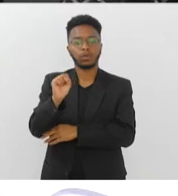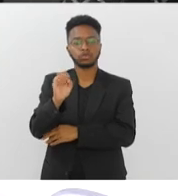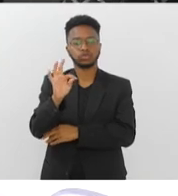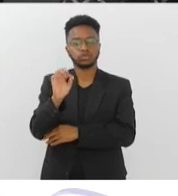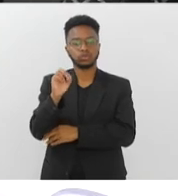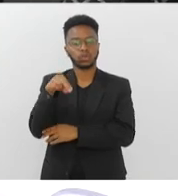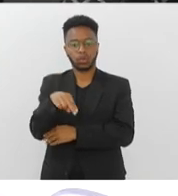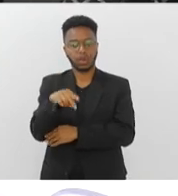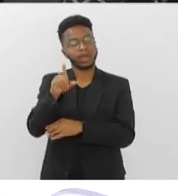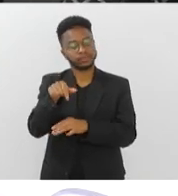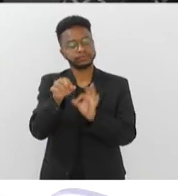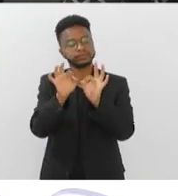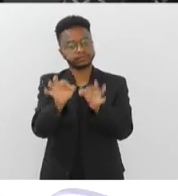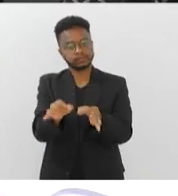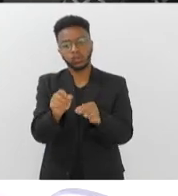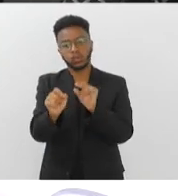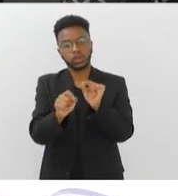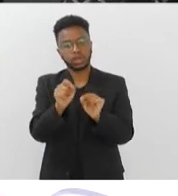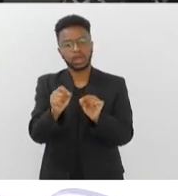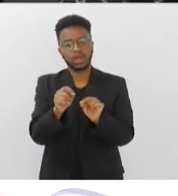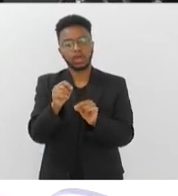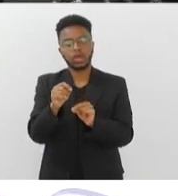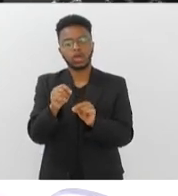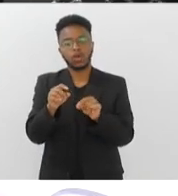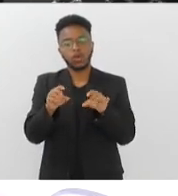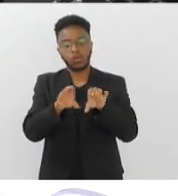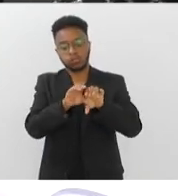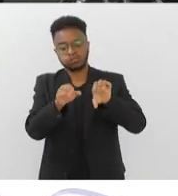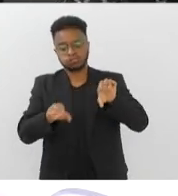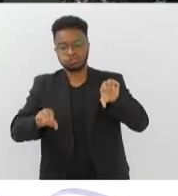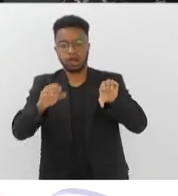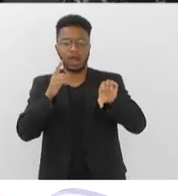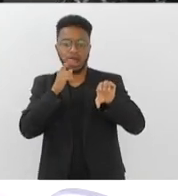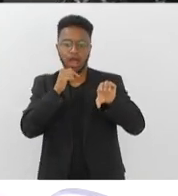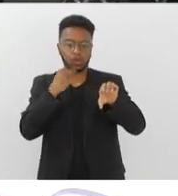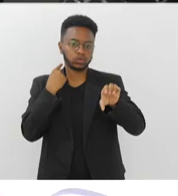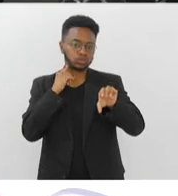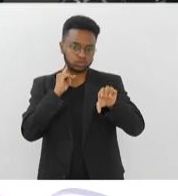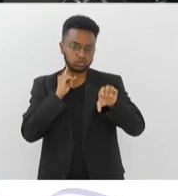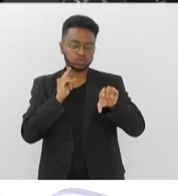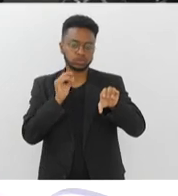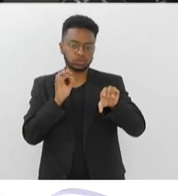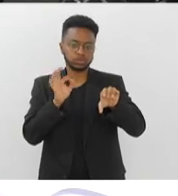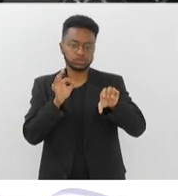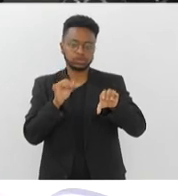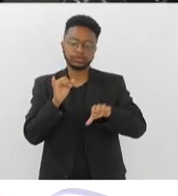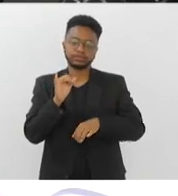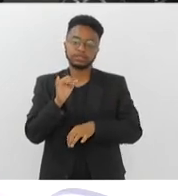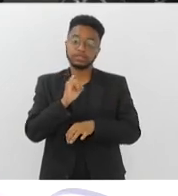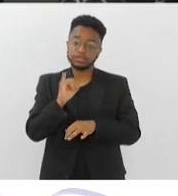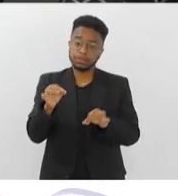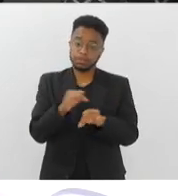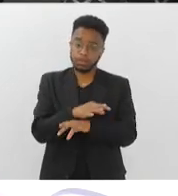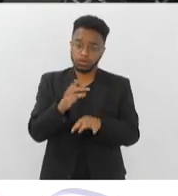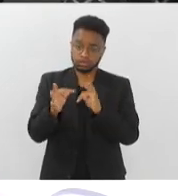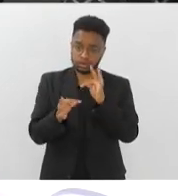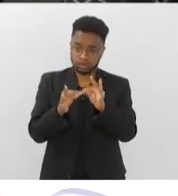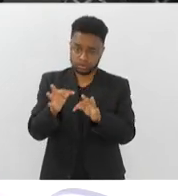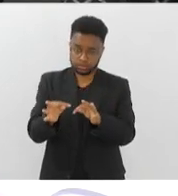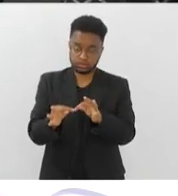era exatamente tratar o esgoto já tratado